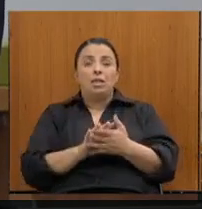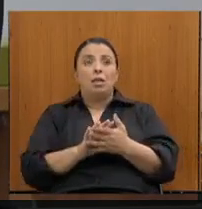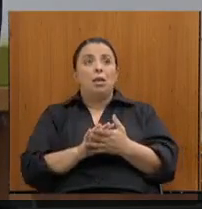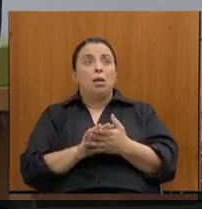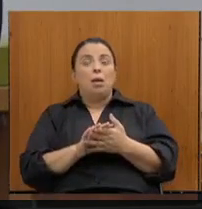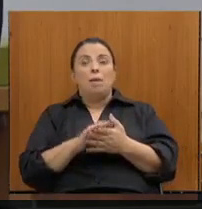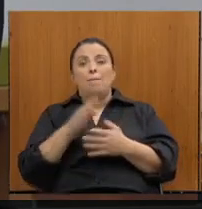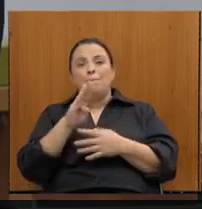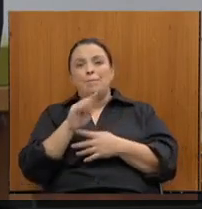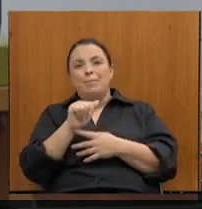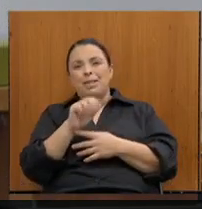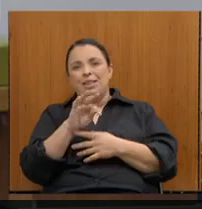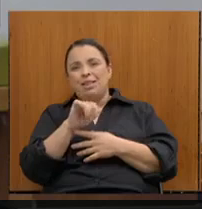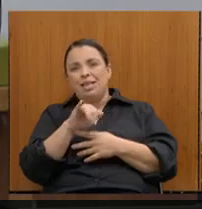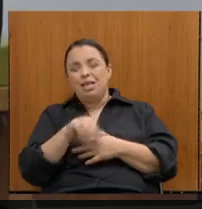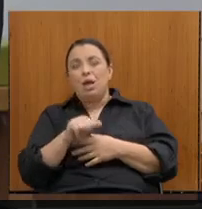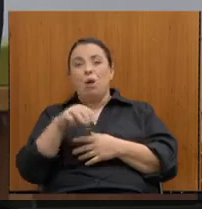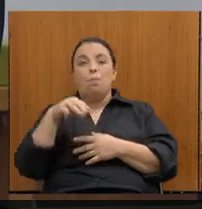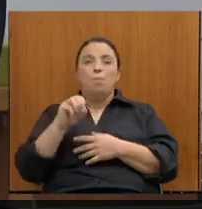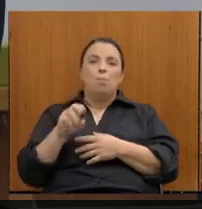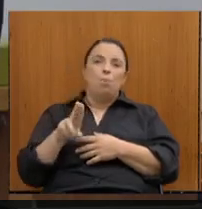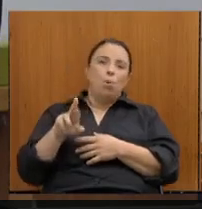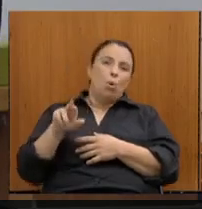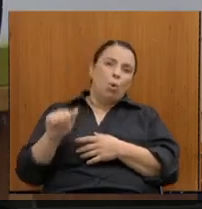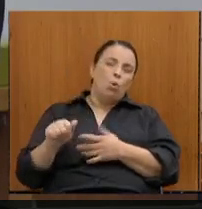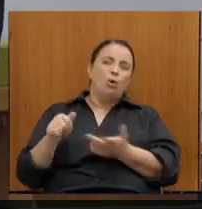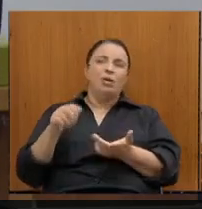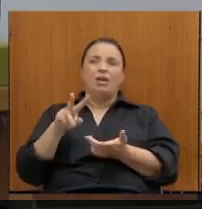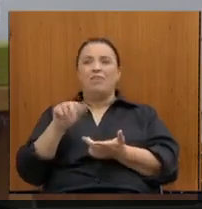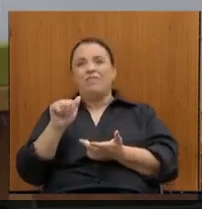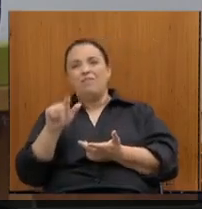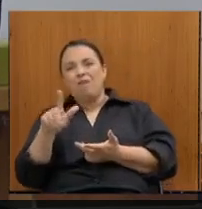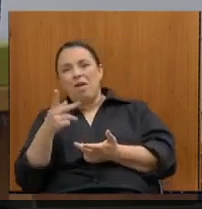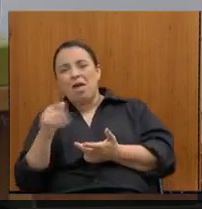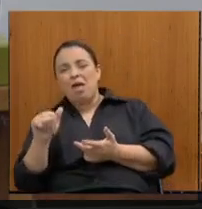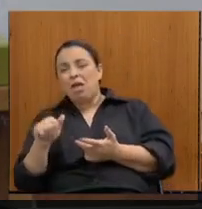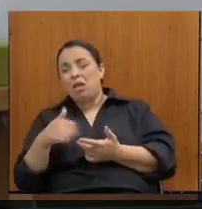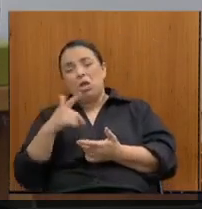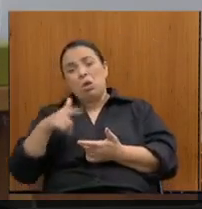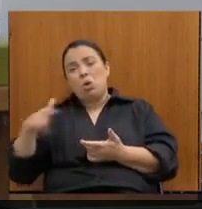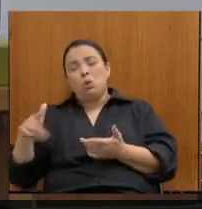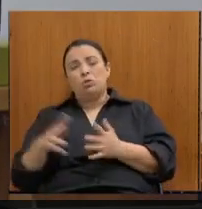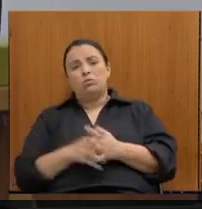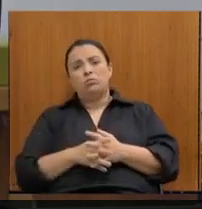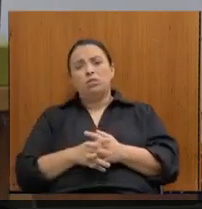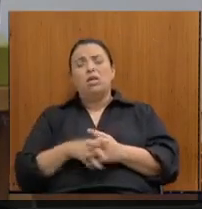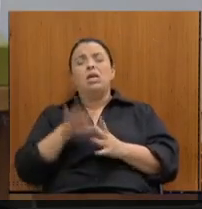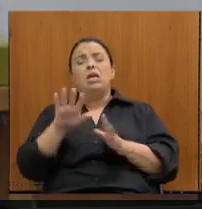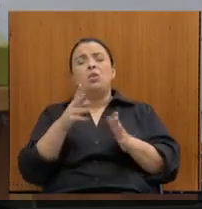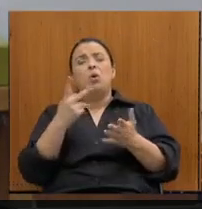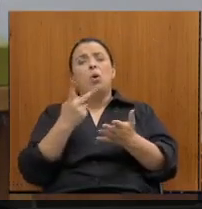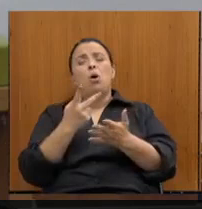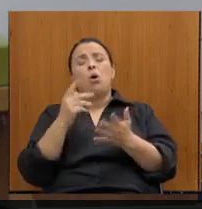por diante então o que que acontece quando você tem uma barreira causada por impostos num primeiro momento